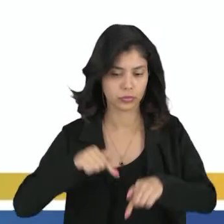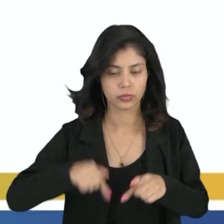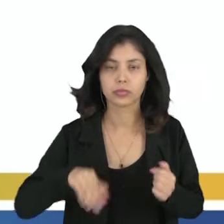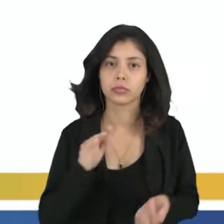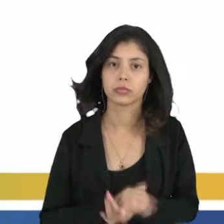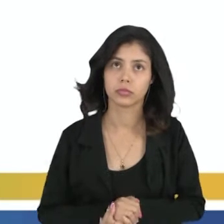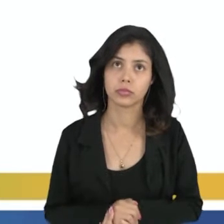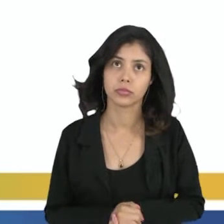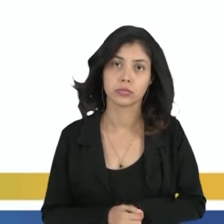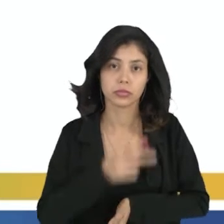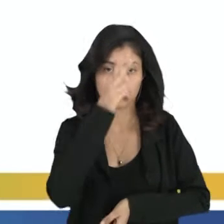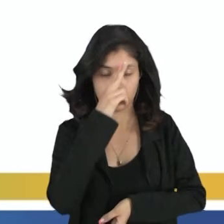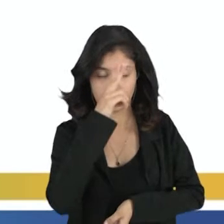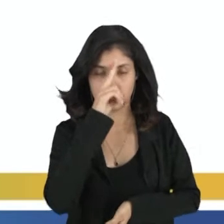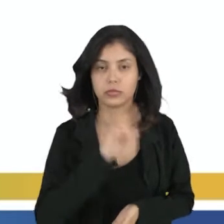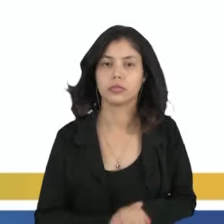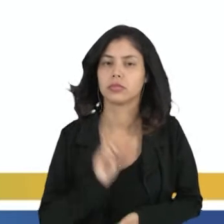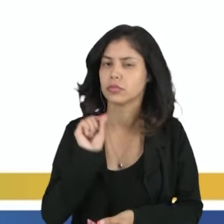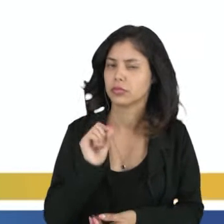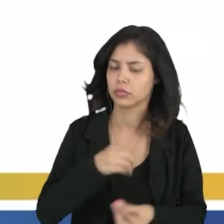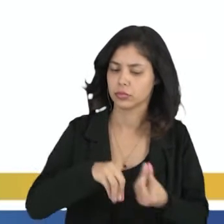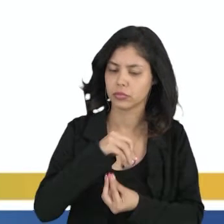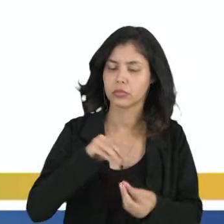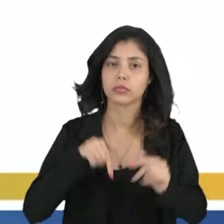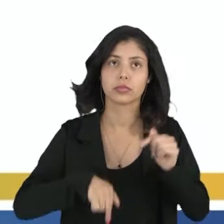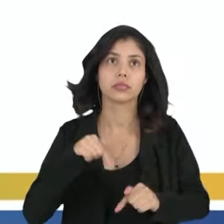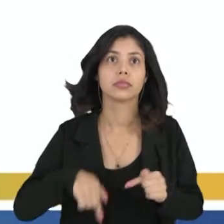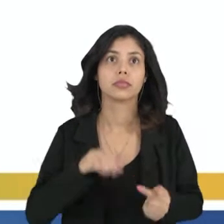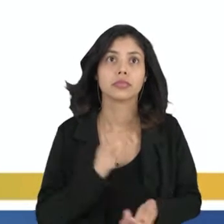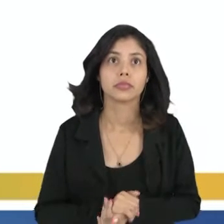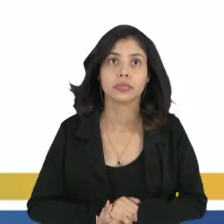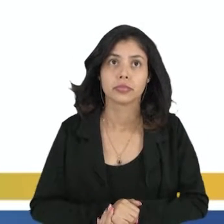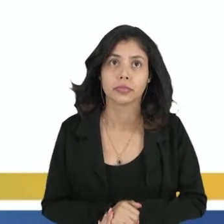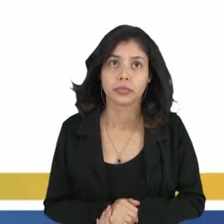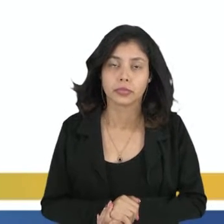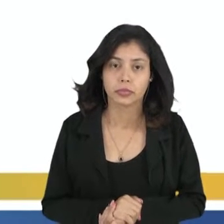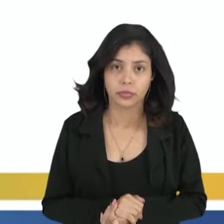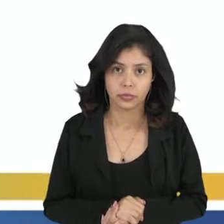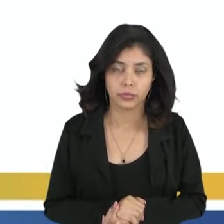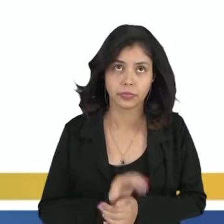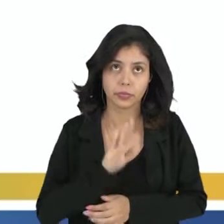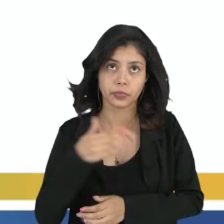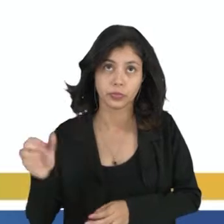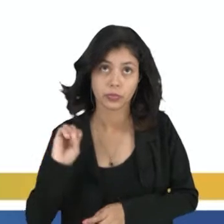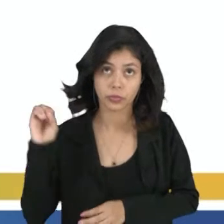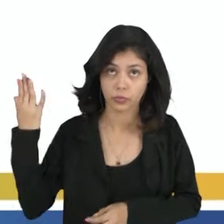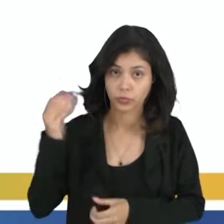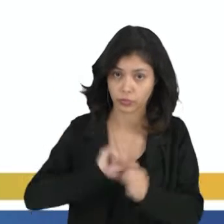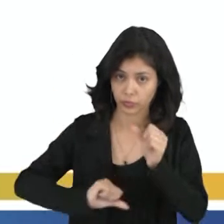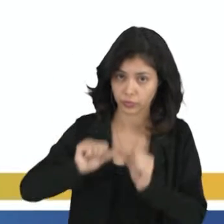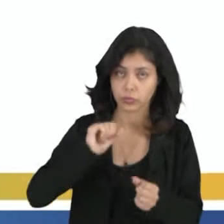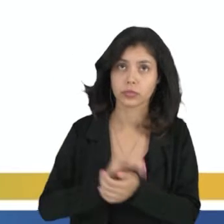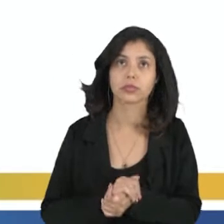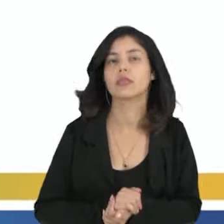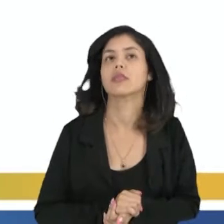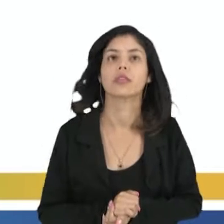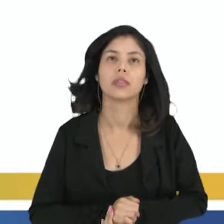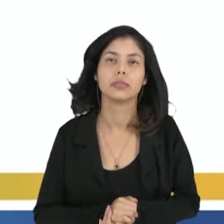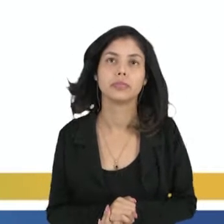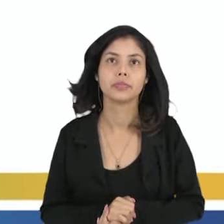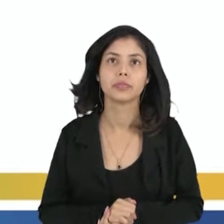vamos relembrar o que é uma reação química, ok? Reação química é quando ocorre uma mudança